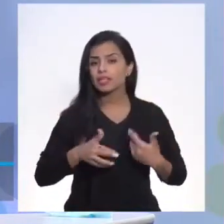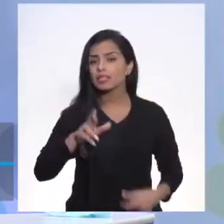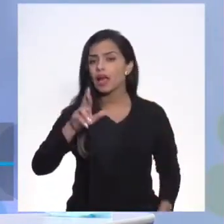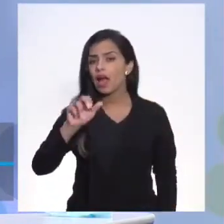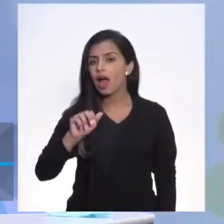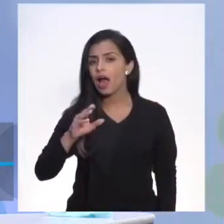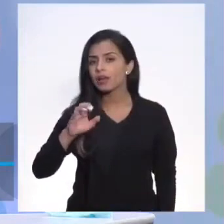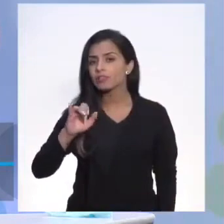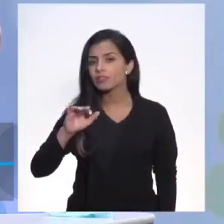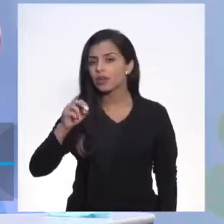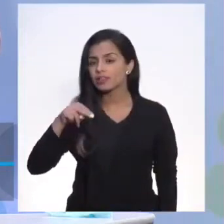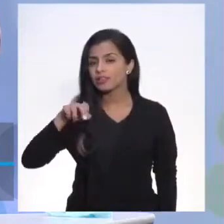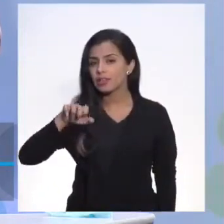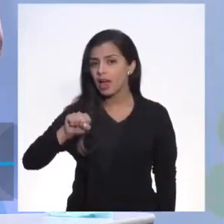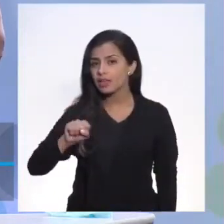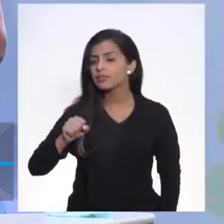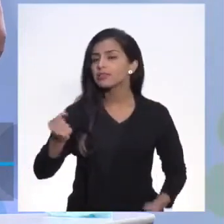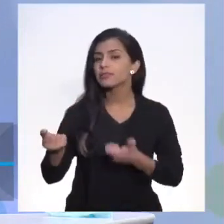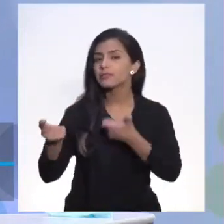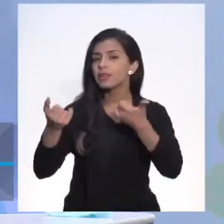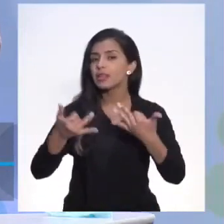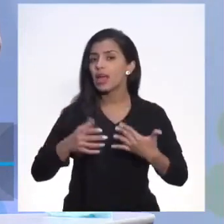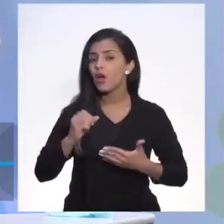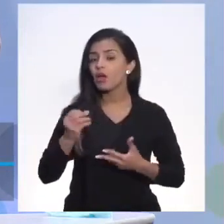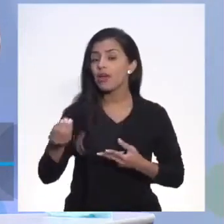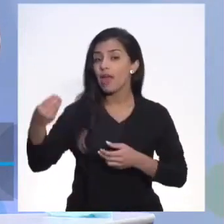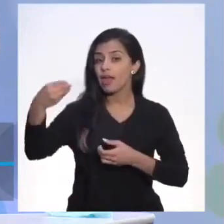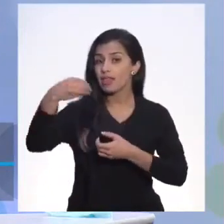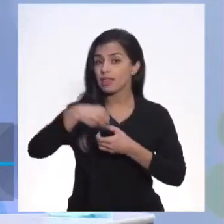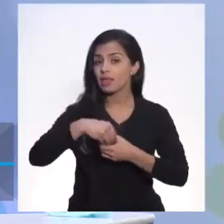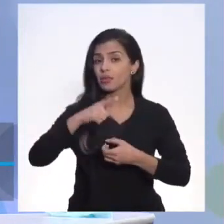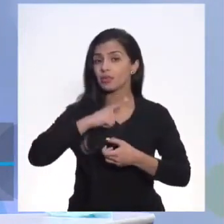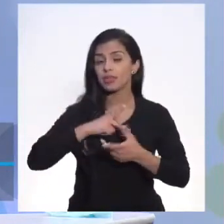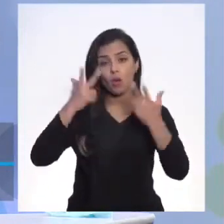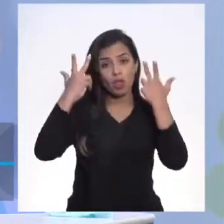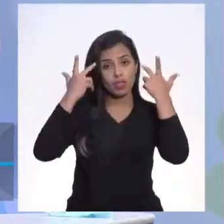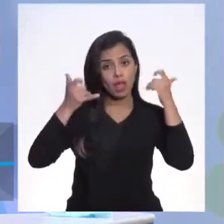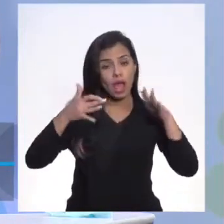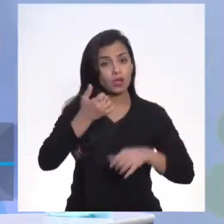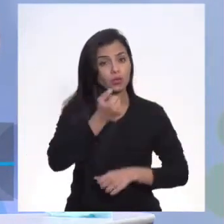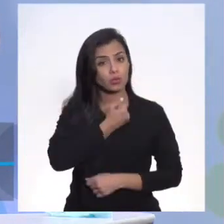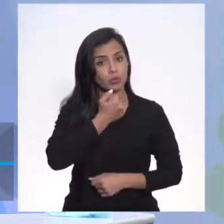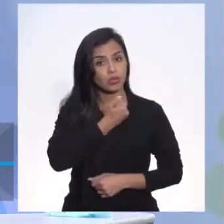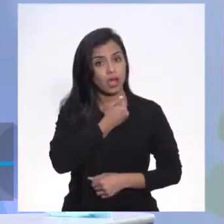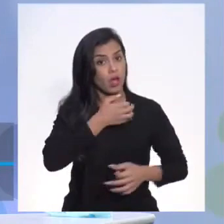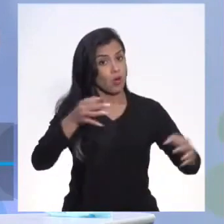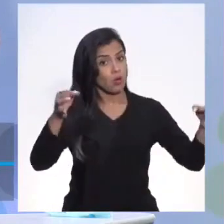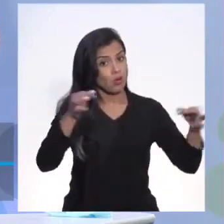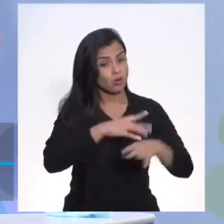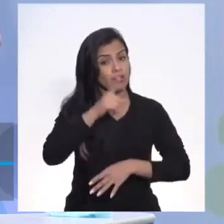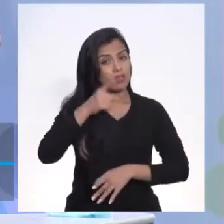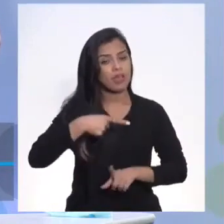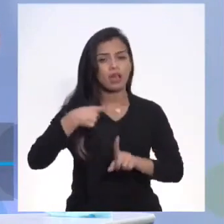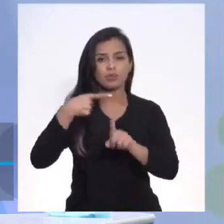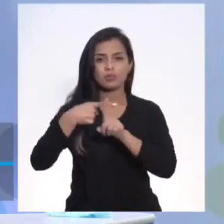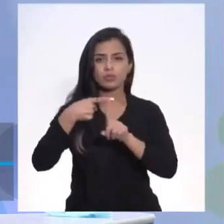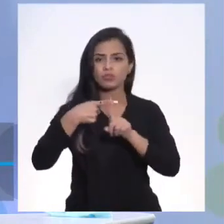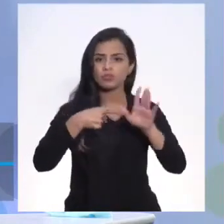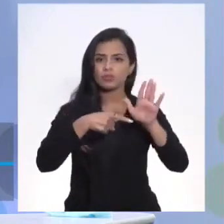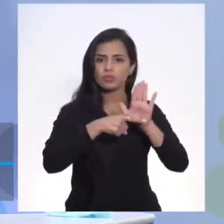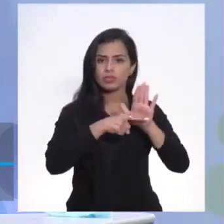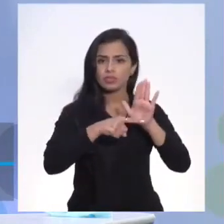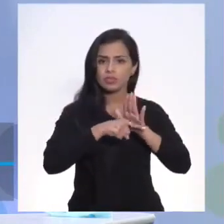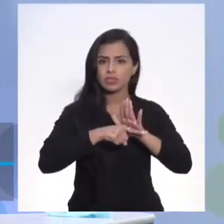racionais, eu falei que lá dentro a gente tem os números naturais, os inteiros, que são os positivos e os negativos, e